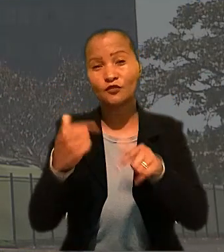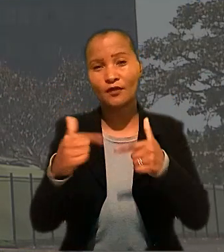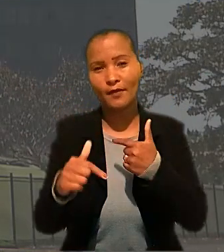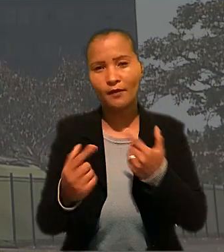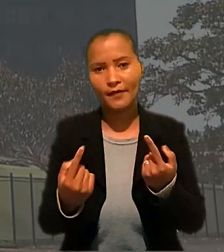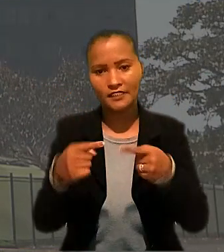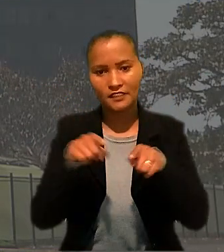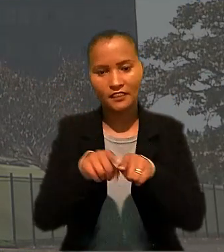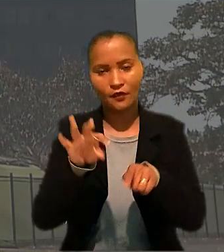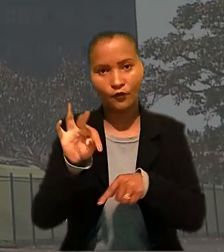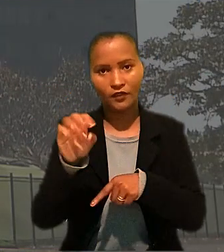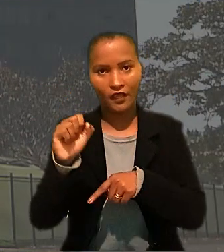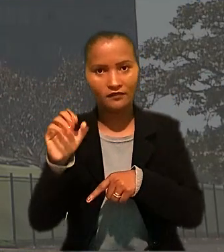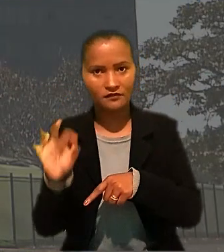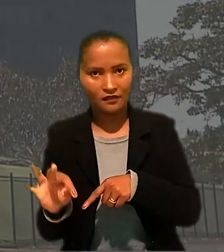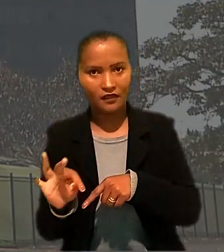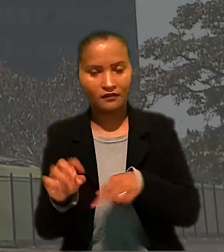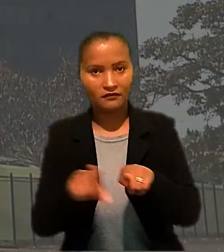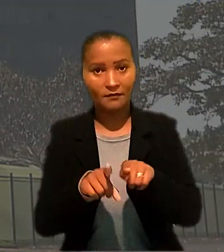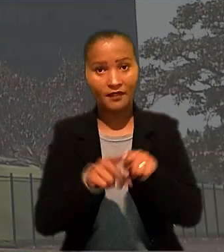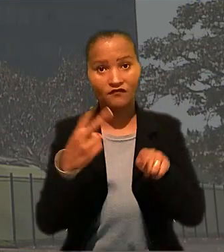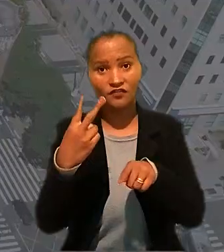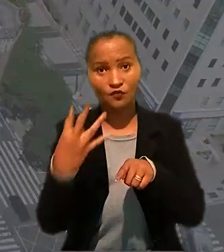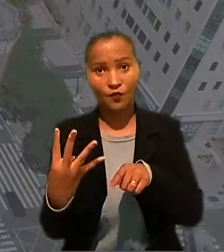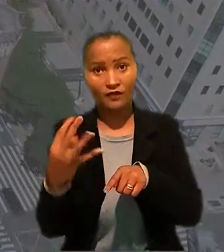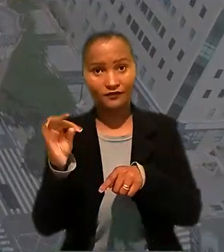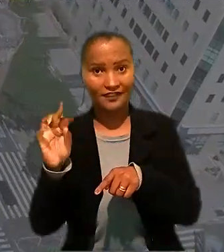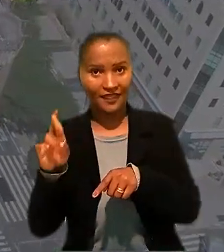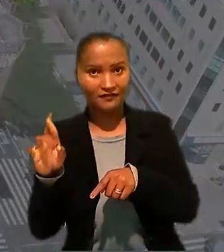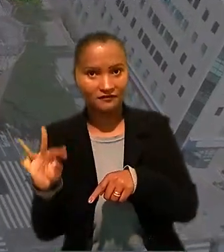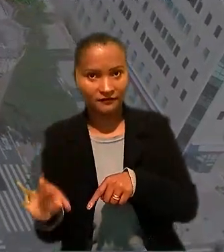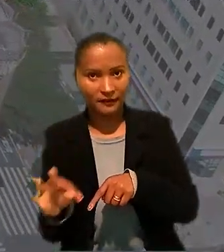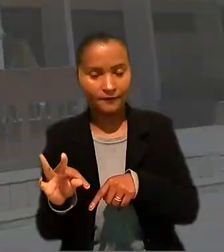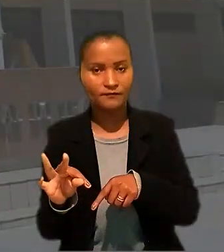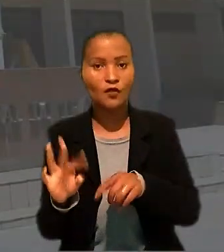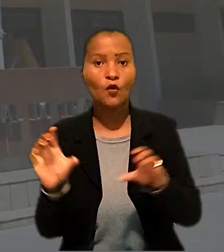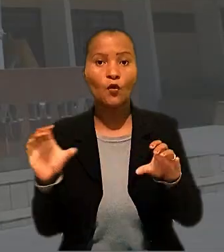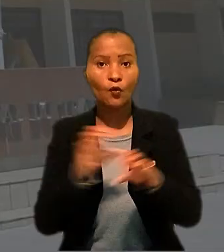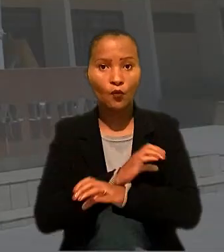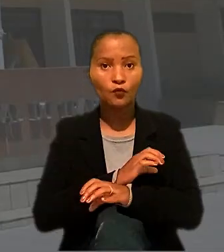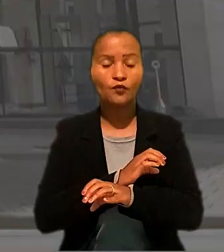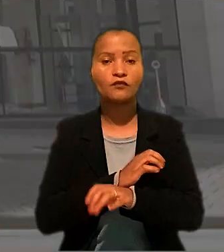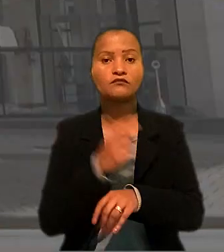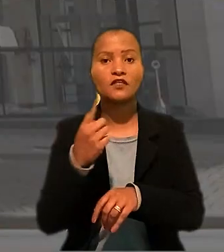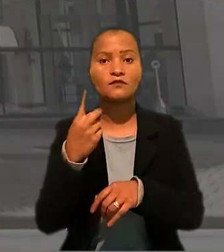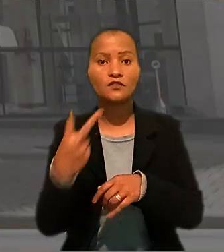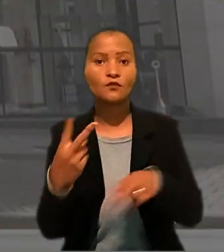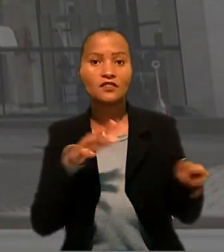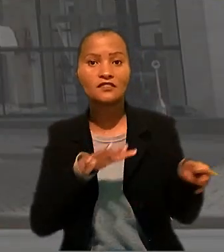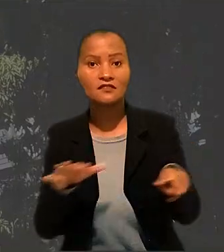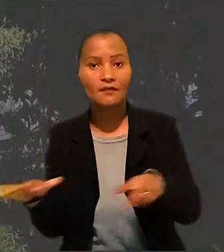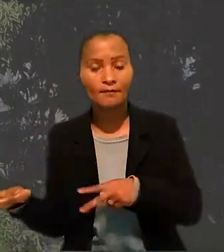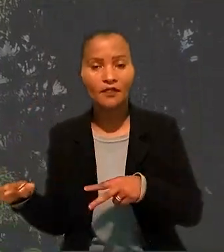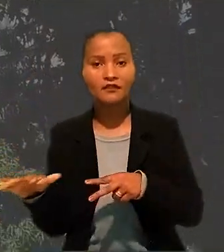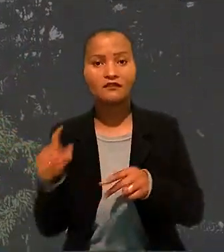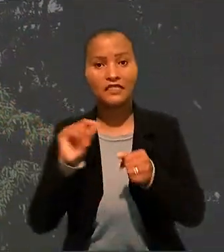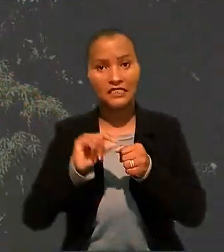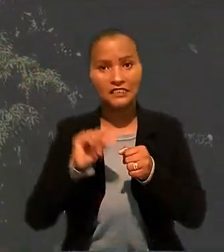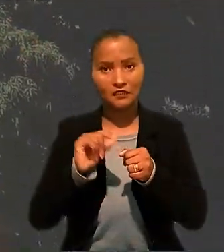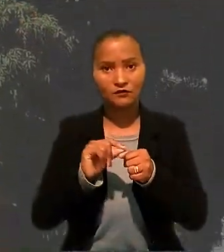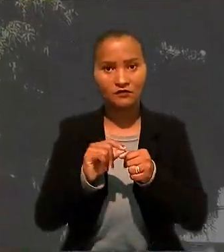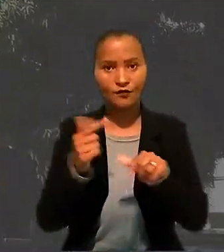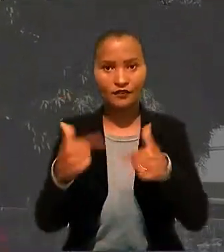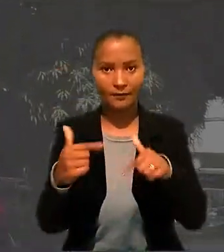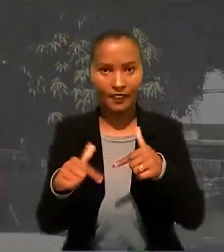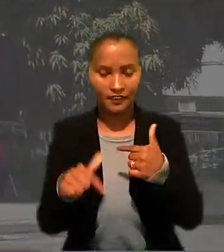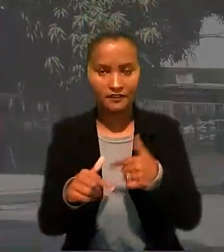da Justiça do Trabalho, em parceria com o TST e os 24 Tribunais Regionais do Trabalho, concluiu a 12ª Semana